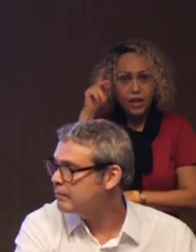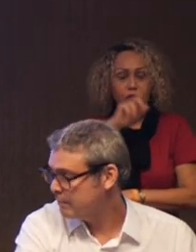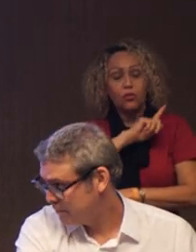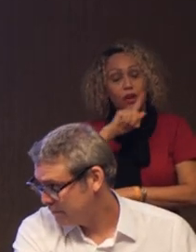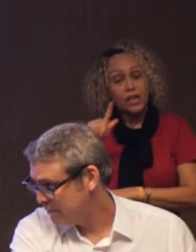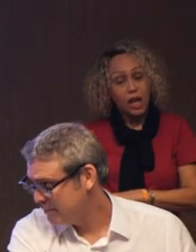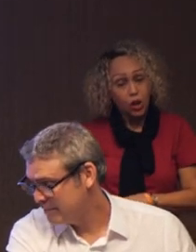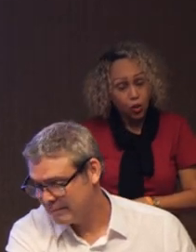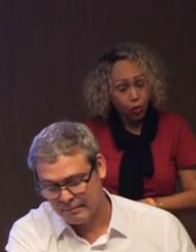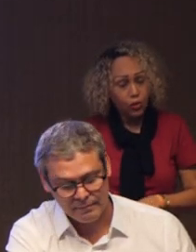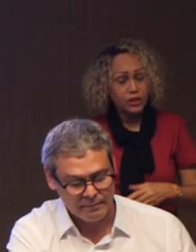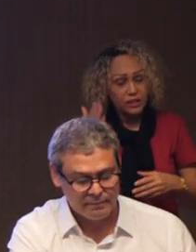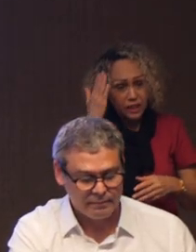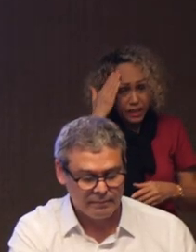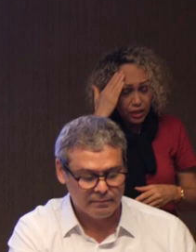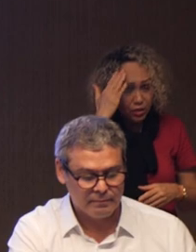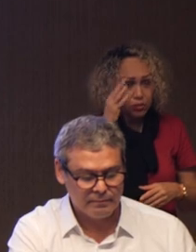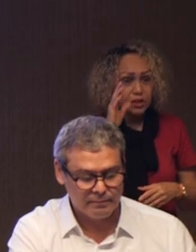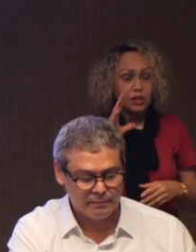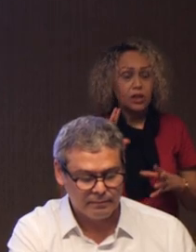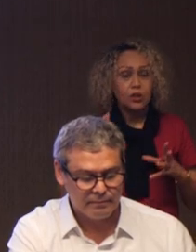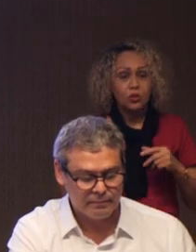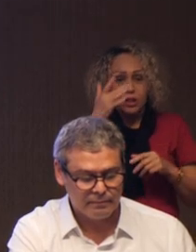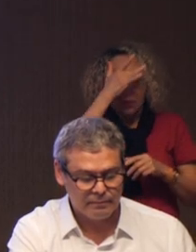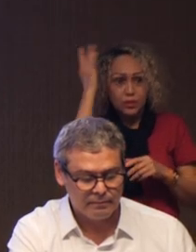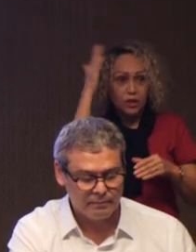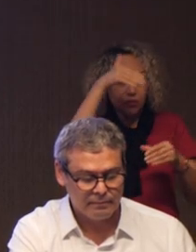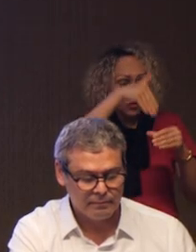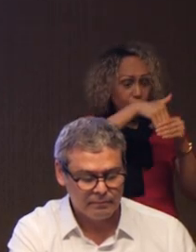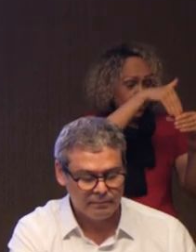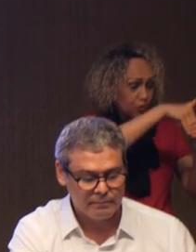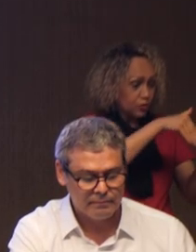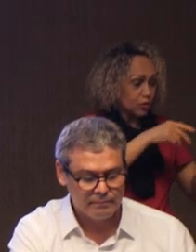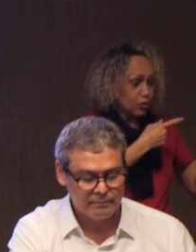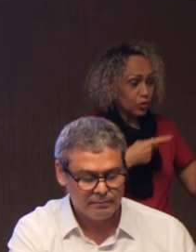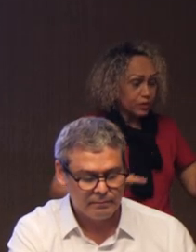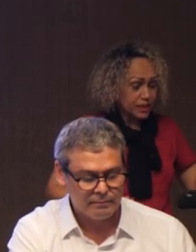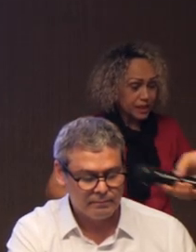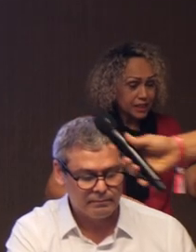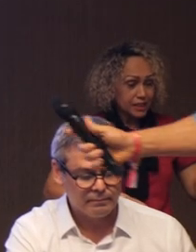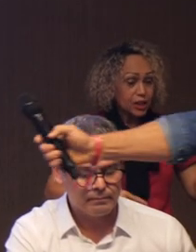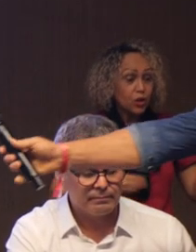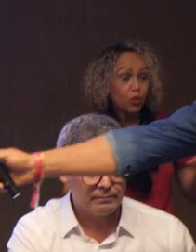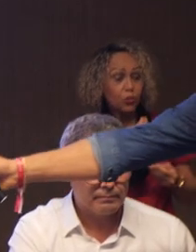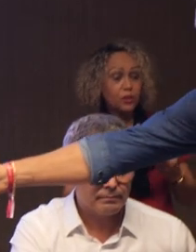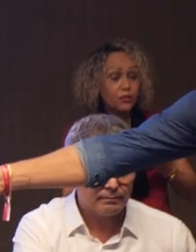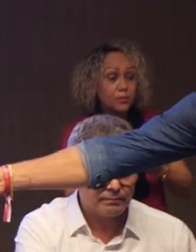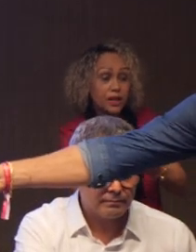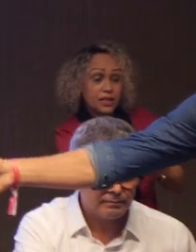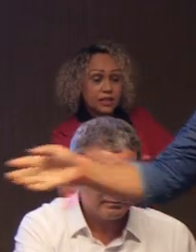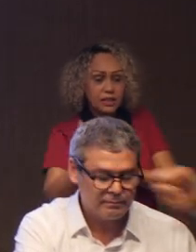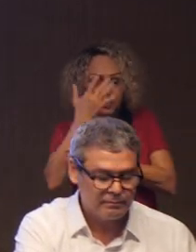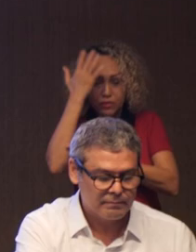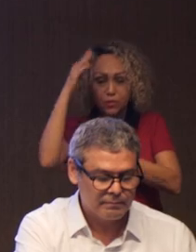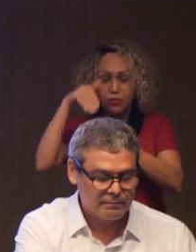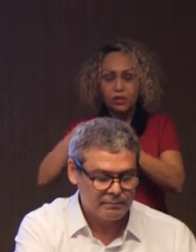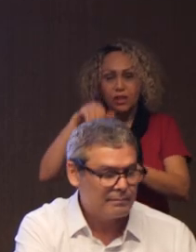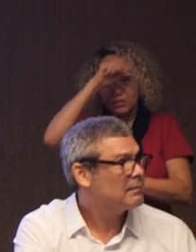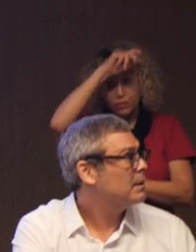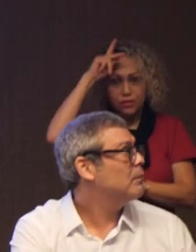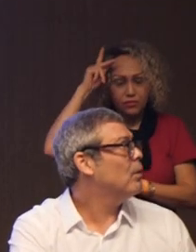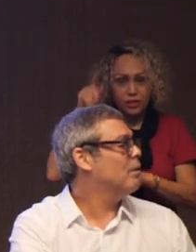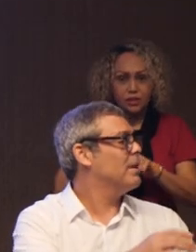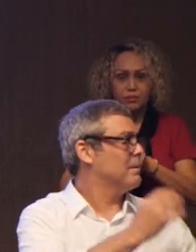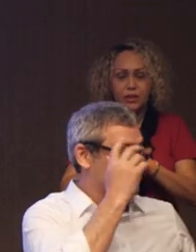dessa votação positiva para os nossos nomes. Muito obrigado. Muito obrigada. Só mais duas pessoas antes